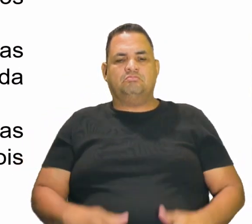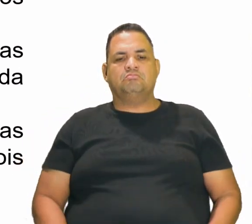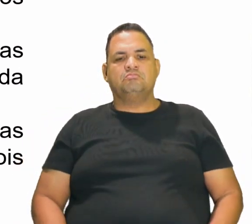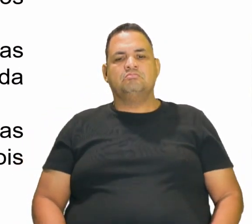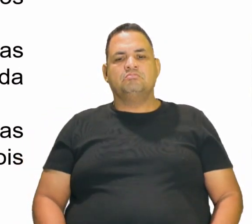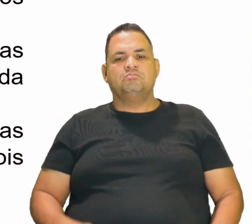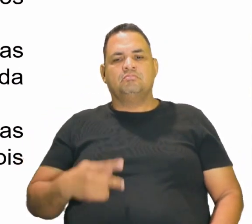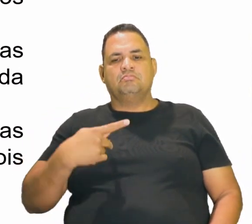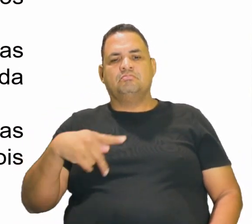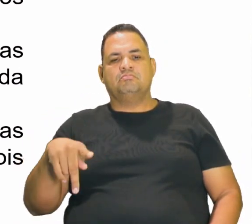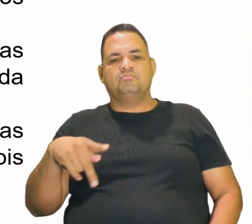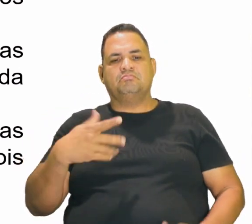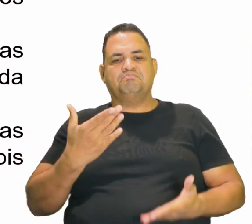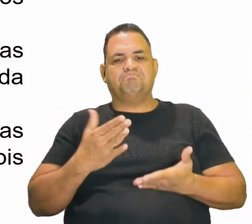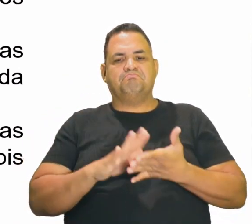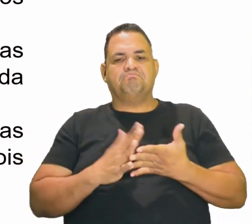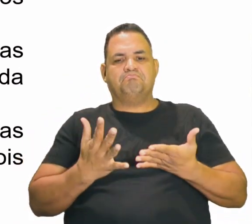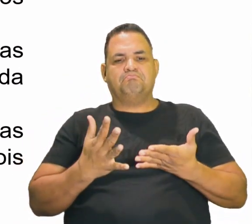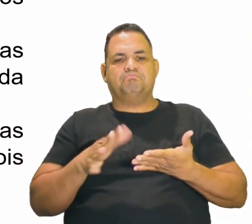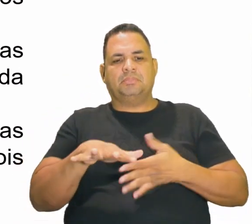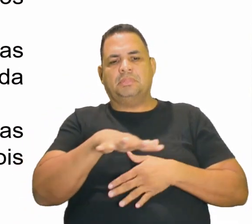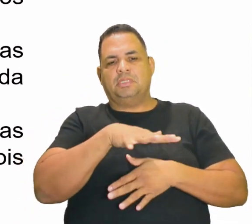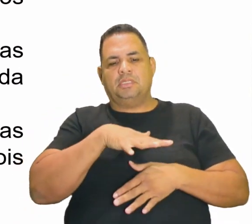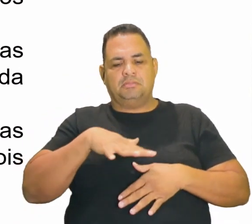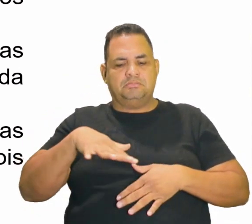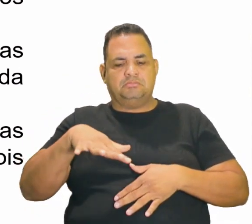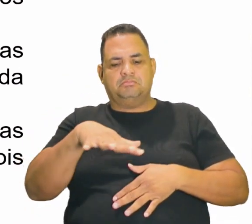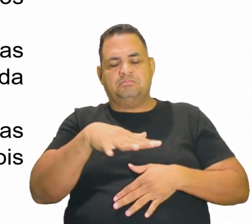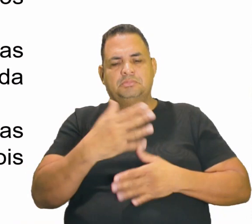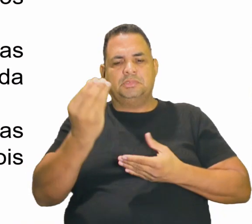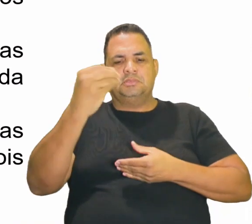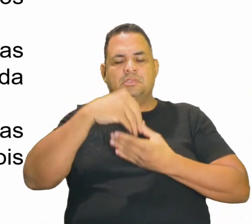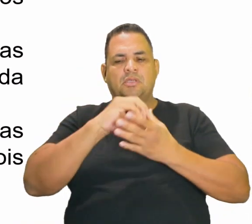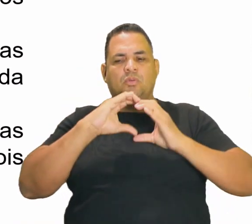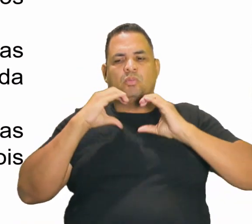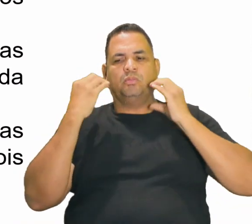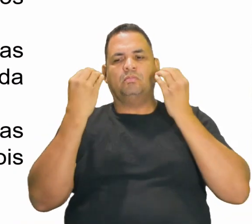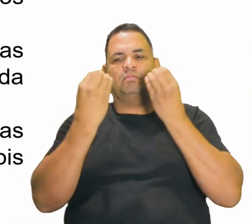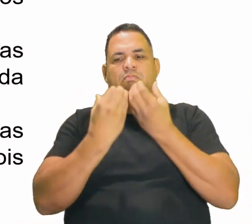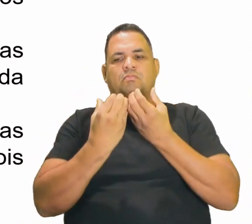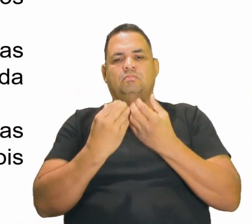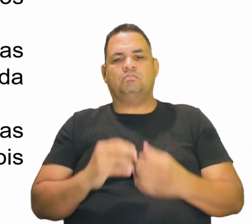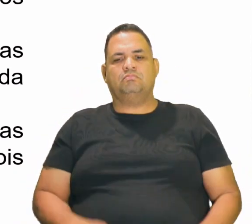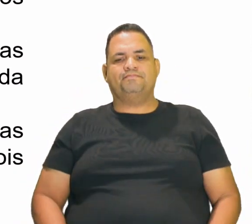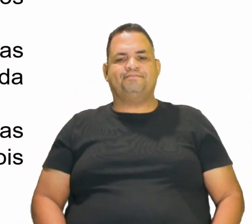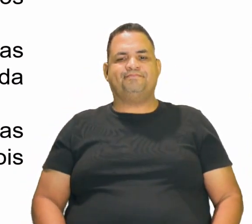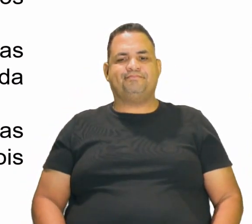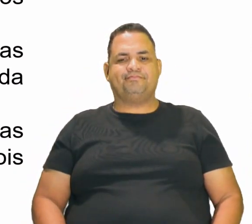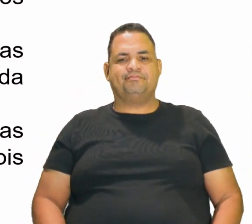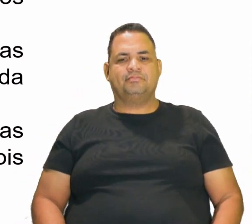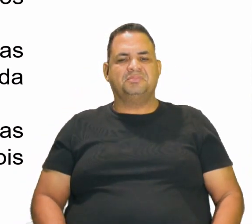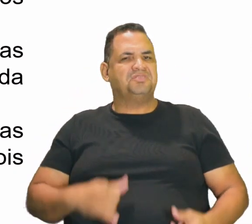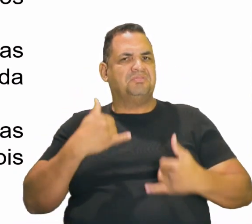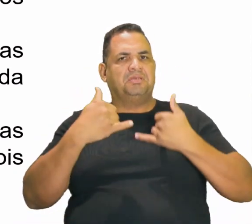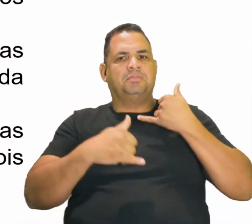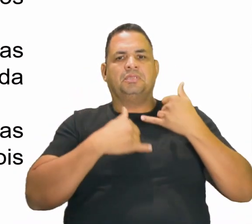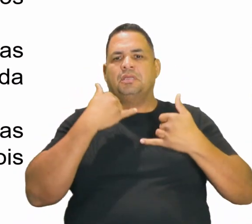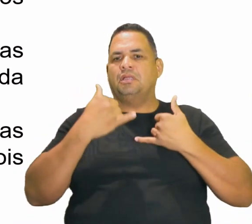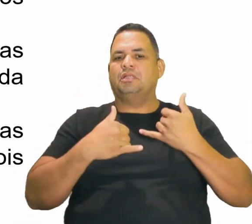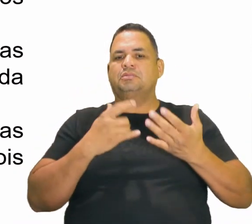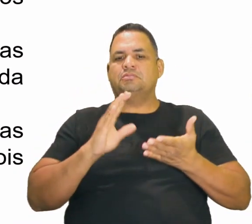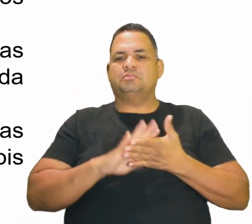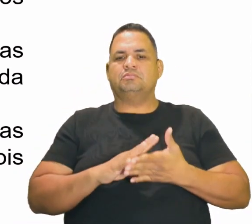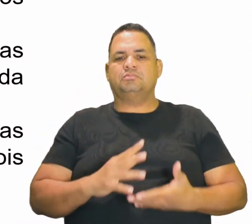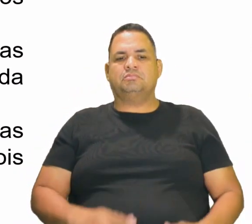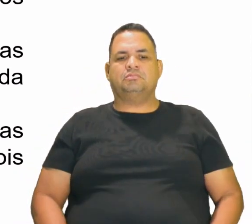para o entretenimento da comunidade será que é isso era só para diversão